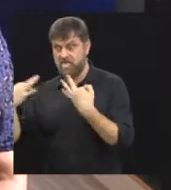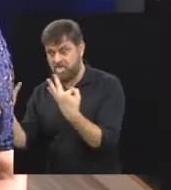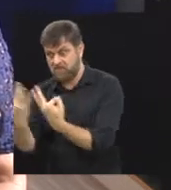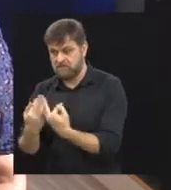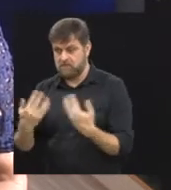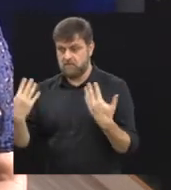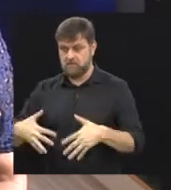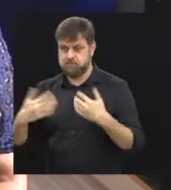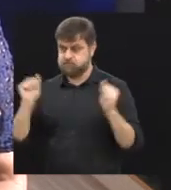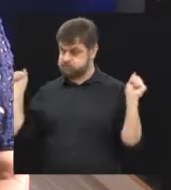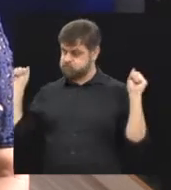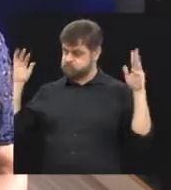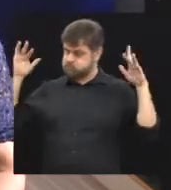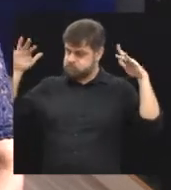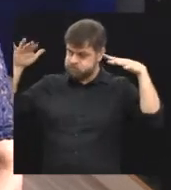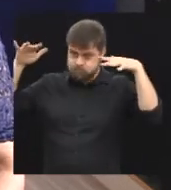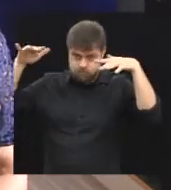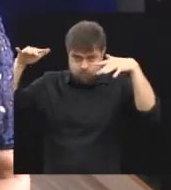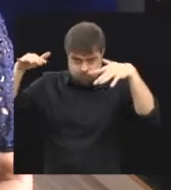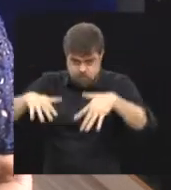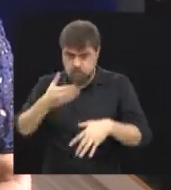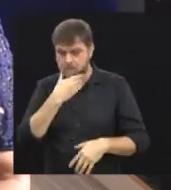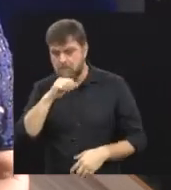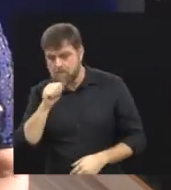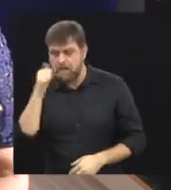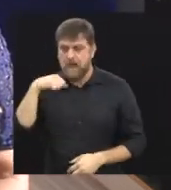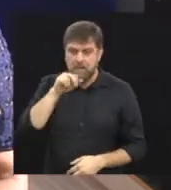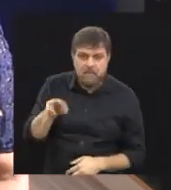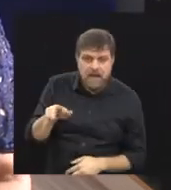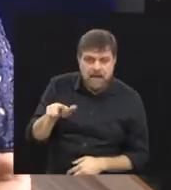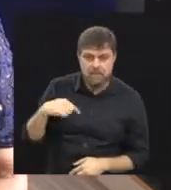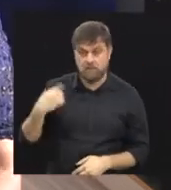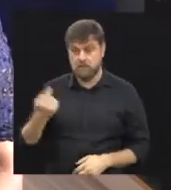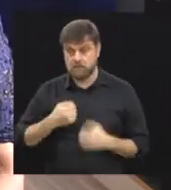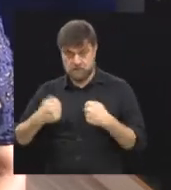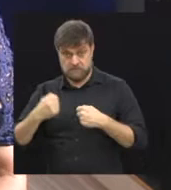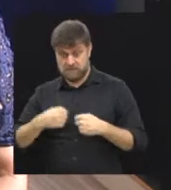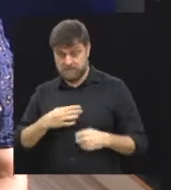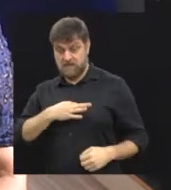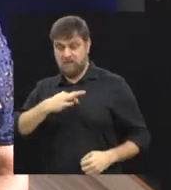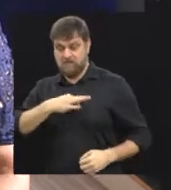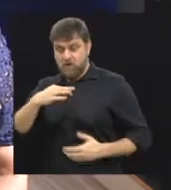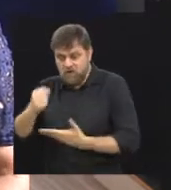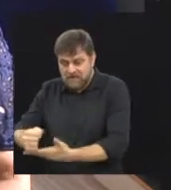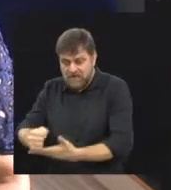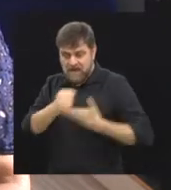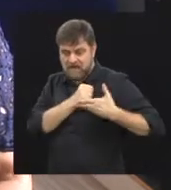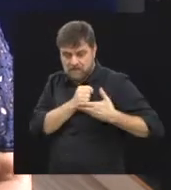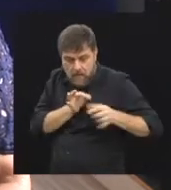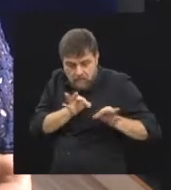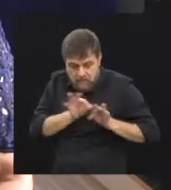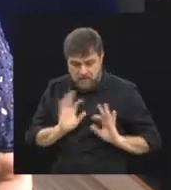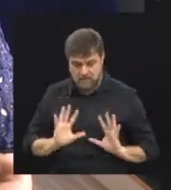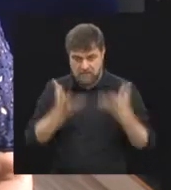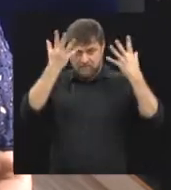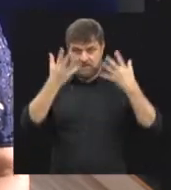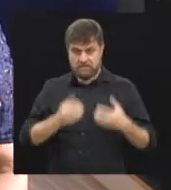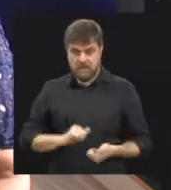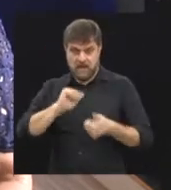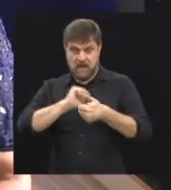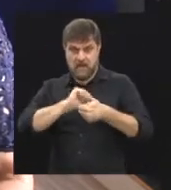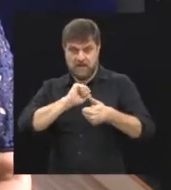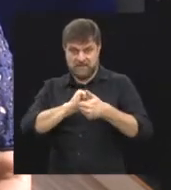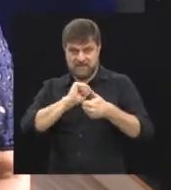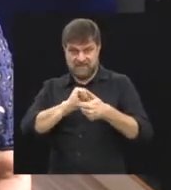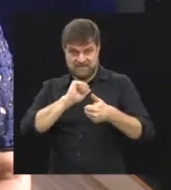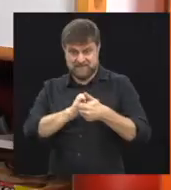por 4, porque aí vem o irmão, vem o pai, vem a mãe. Então a gente precisa desse suporte para poder dar uma qualidade